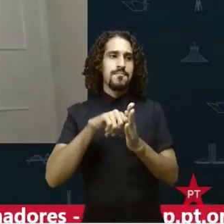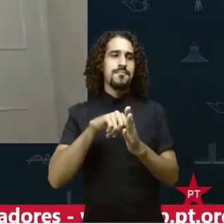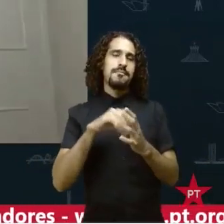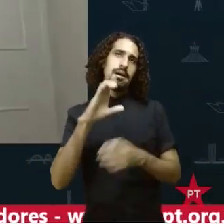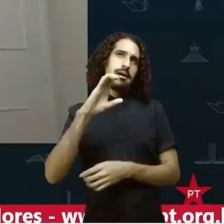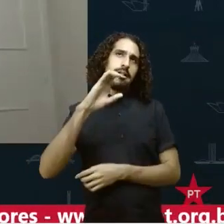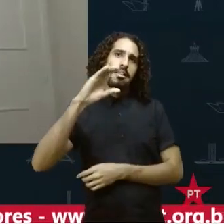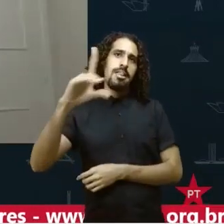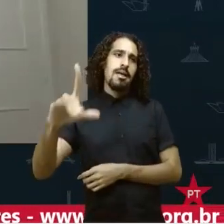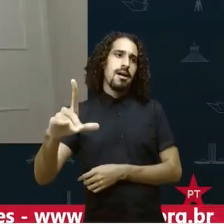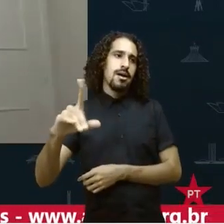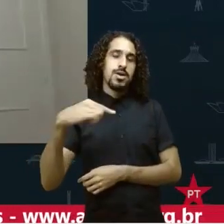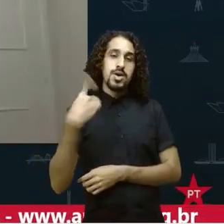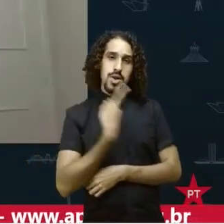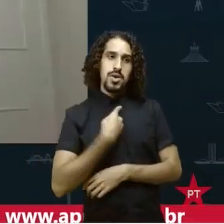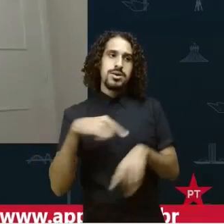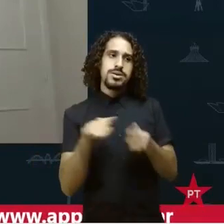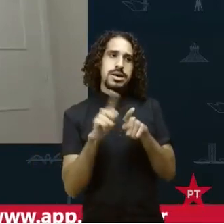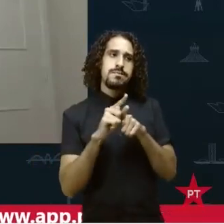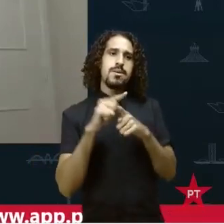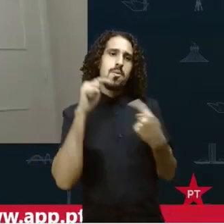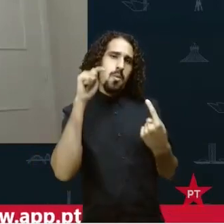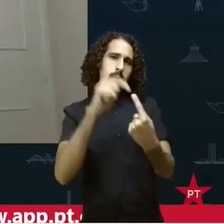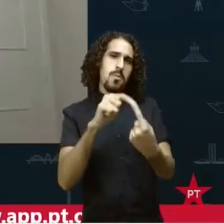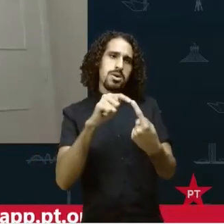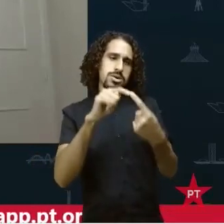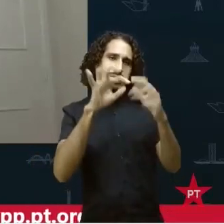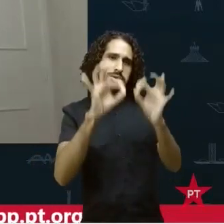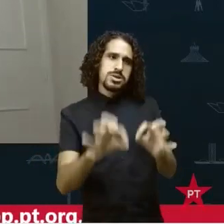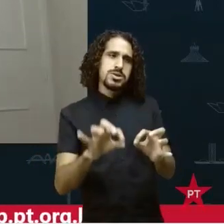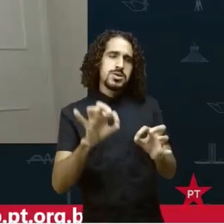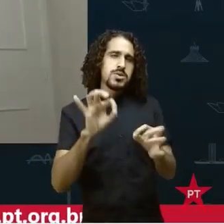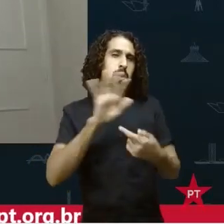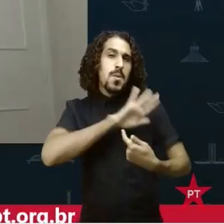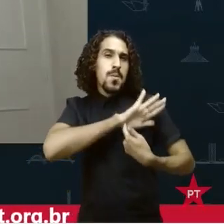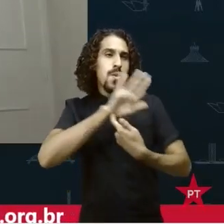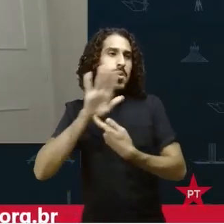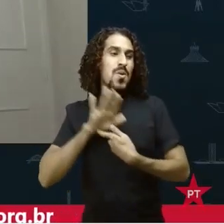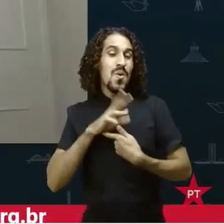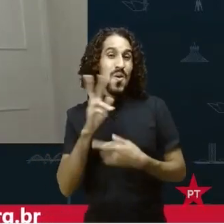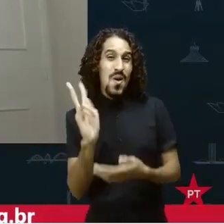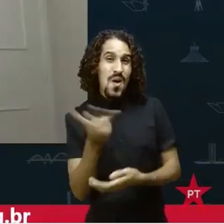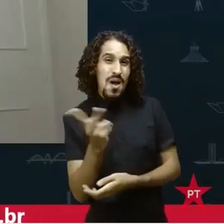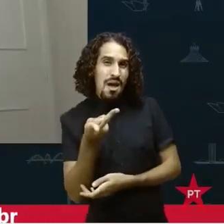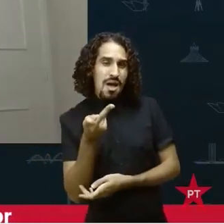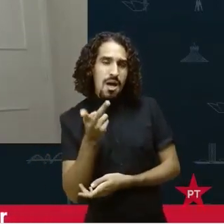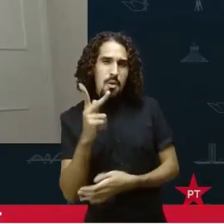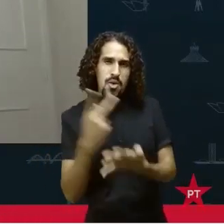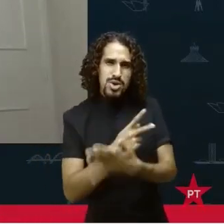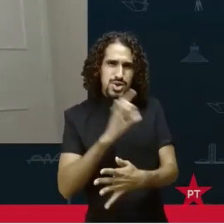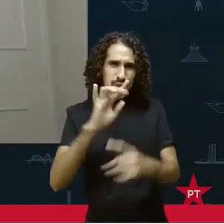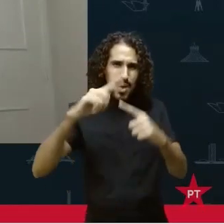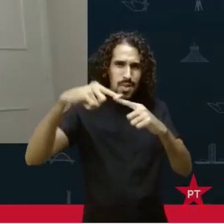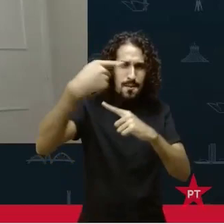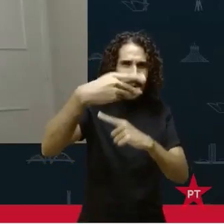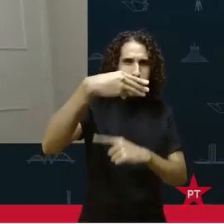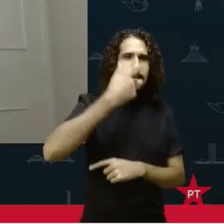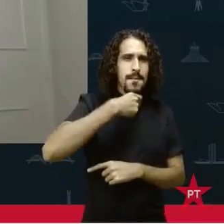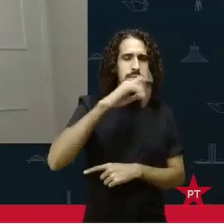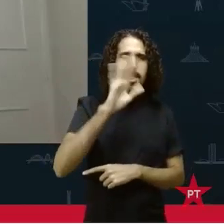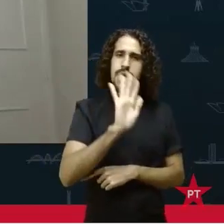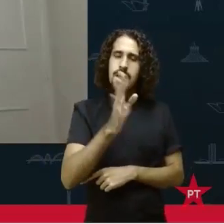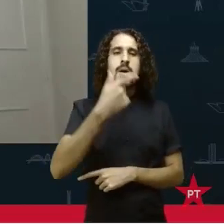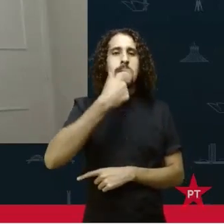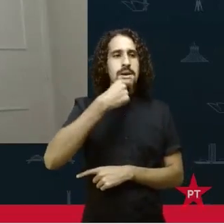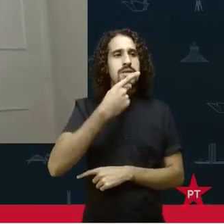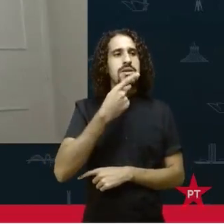óbvio que nós também procuramos mostrar que os erros não aconteceram só depois do Mandetta. Não, o próprio Mandetta